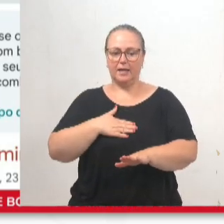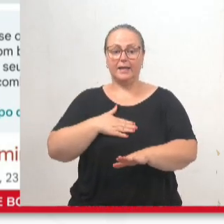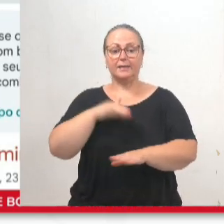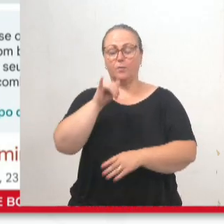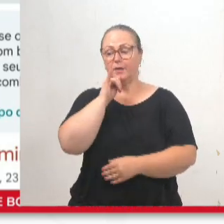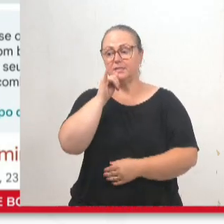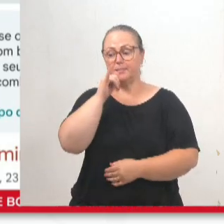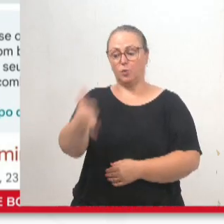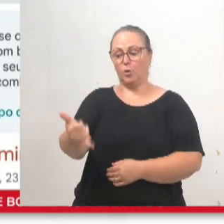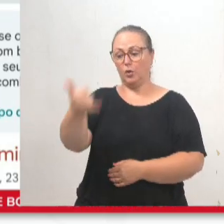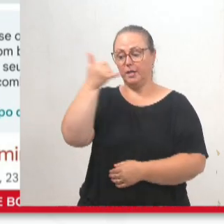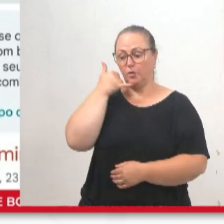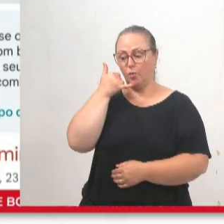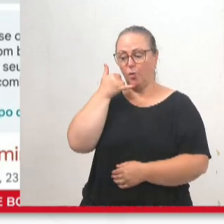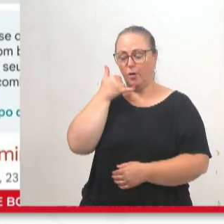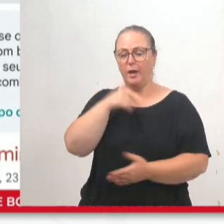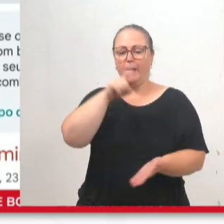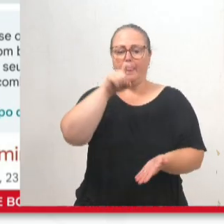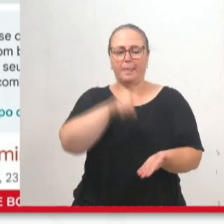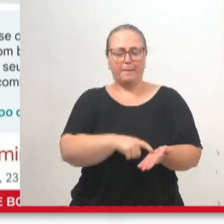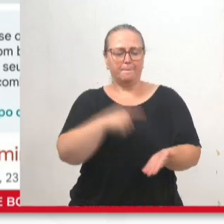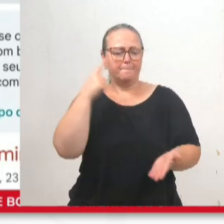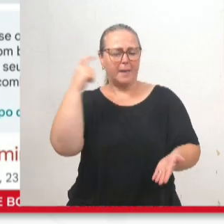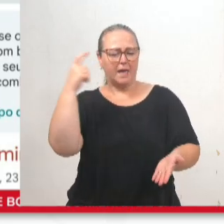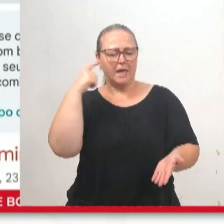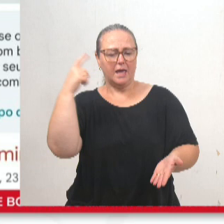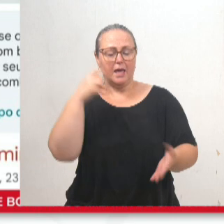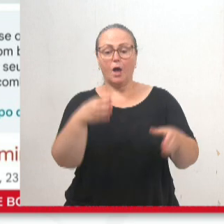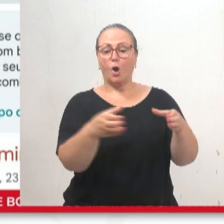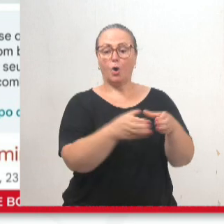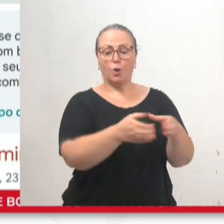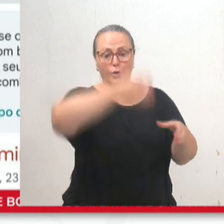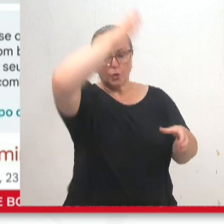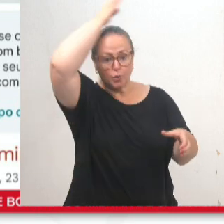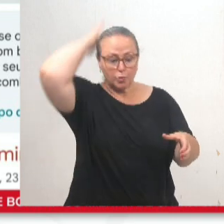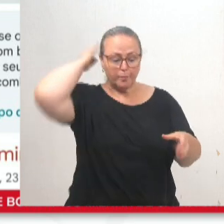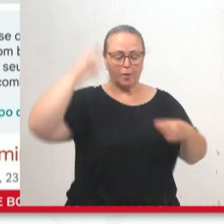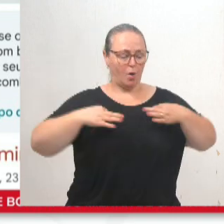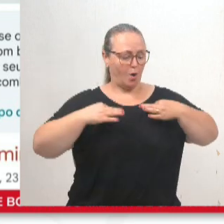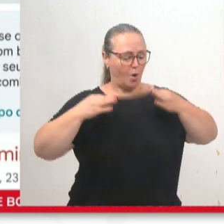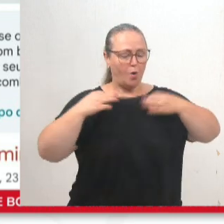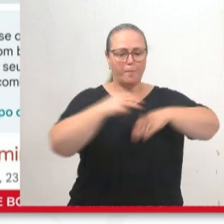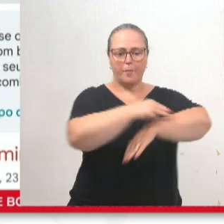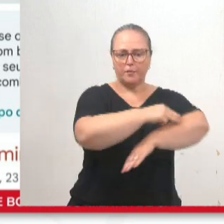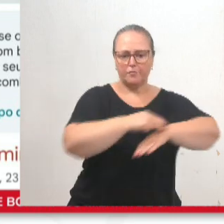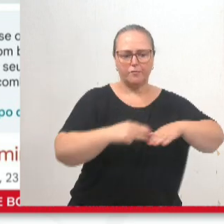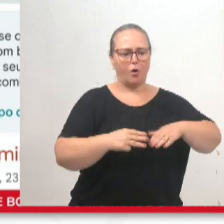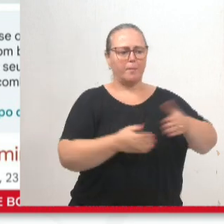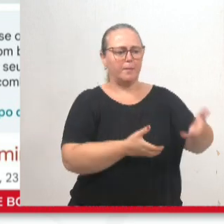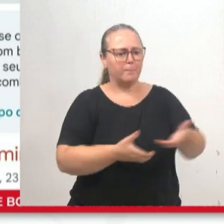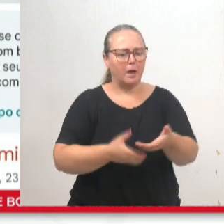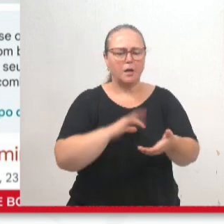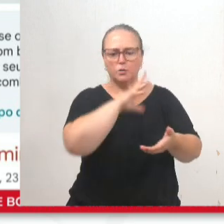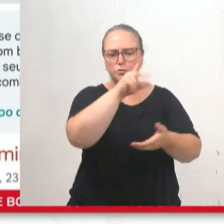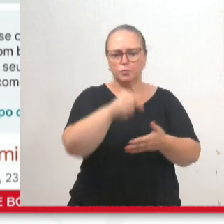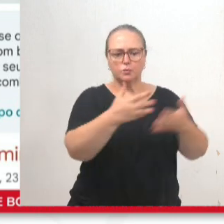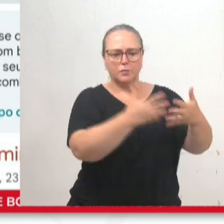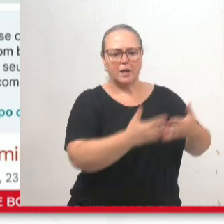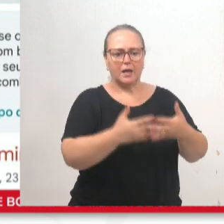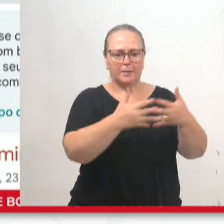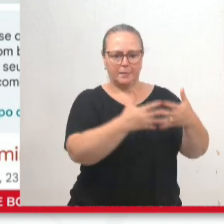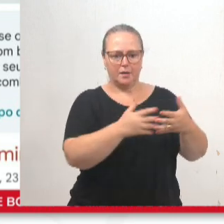comece o deslocamento. Então percebam, uma ligação de 3h57, o horário da geração da ocorrência é 3h58, é 1 minuto de